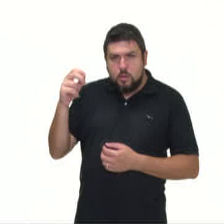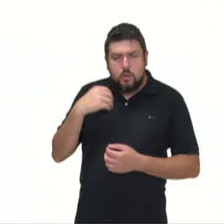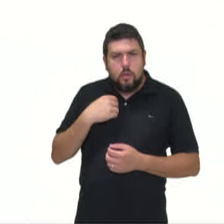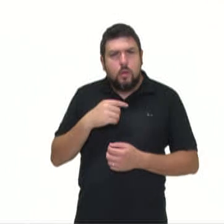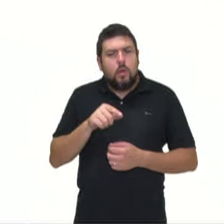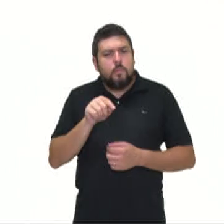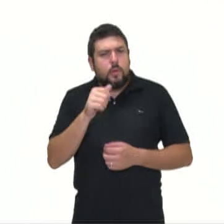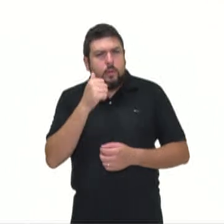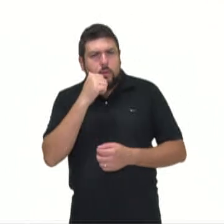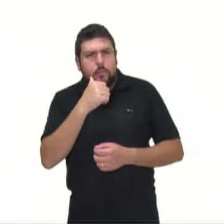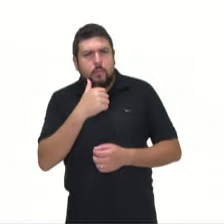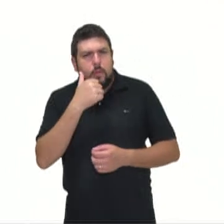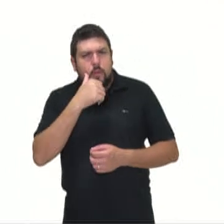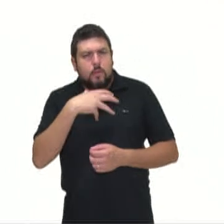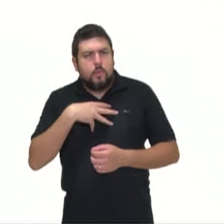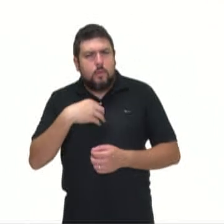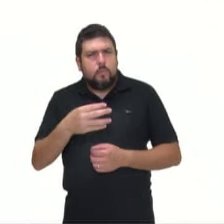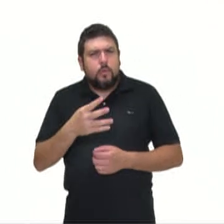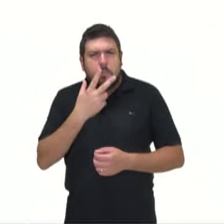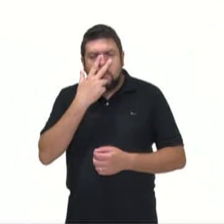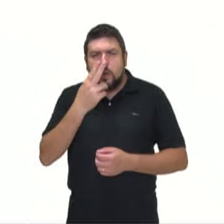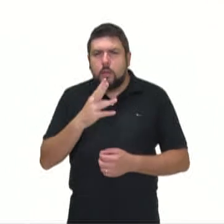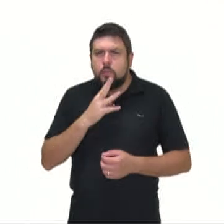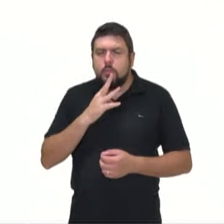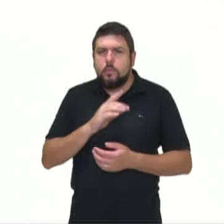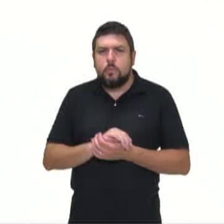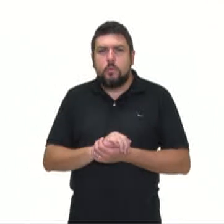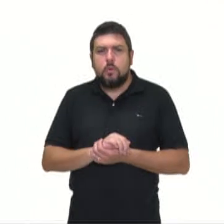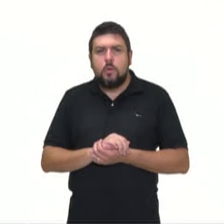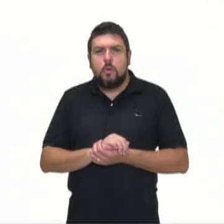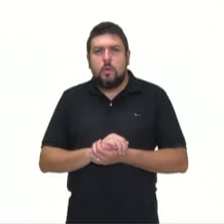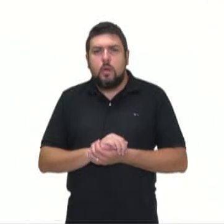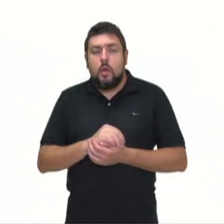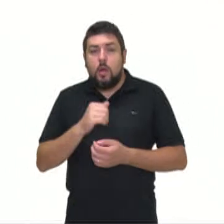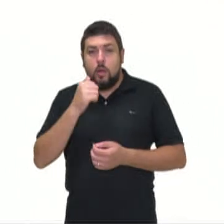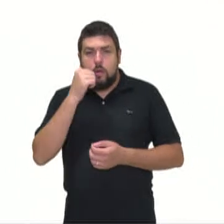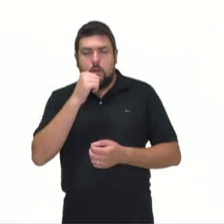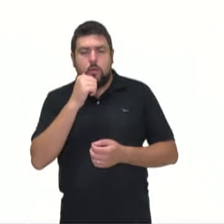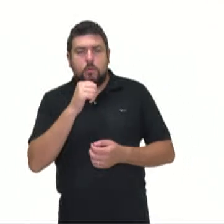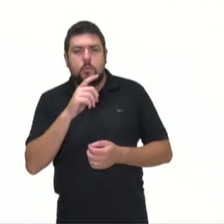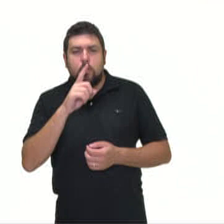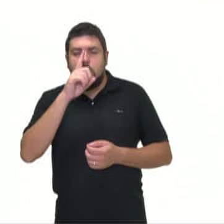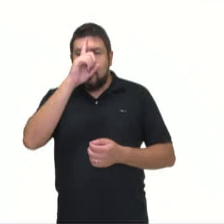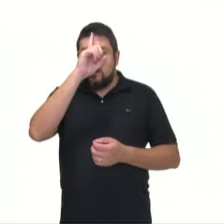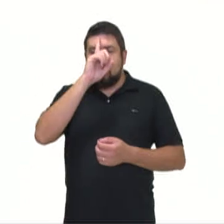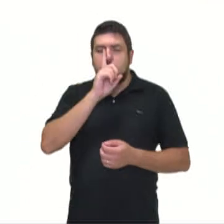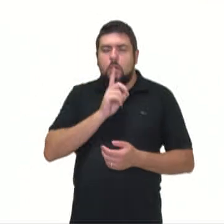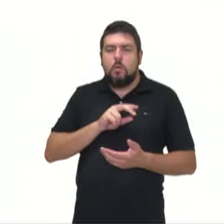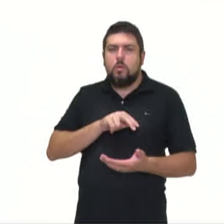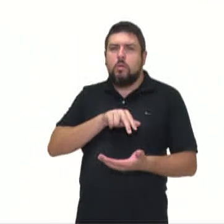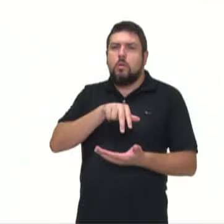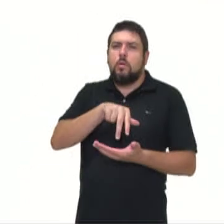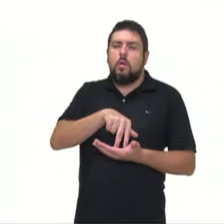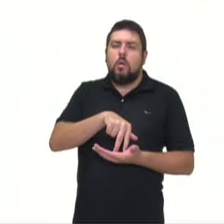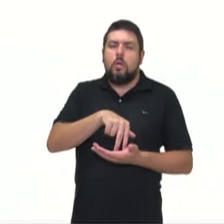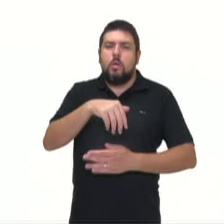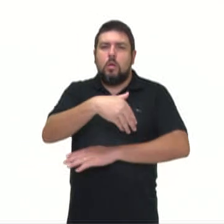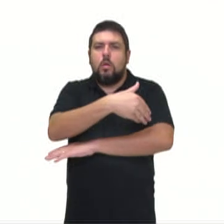filha desconhecida. E a menina loura, em pé à porta, exausta ao vento das ruas do